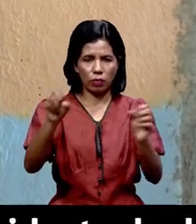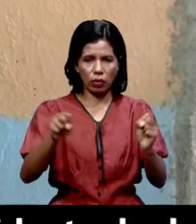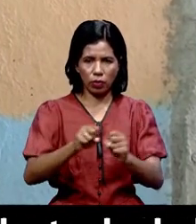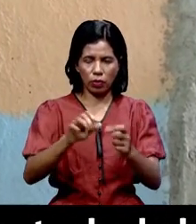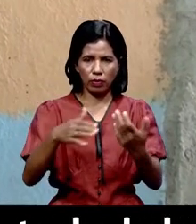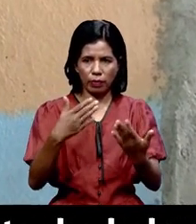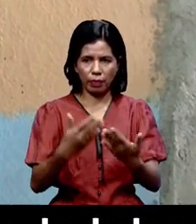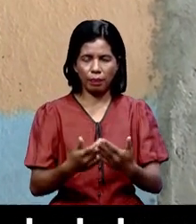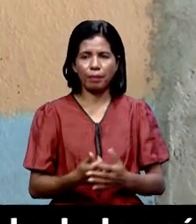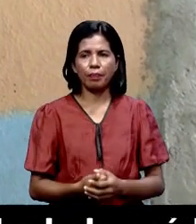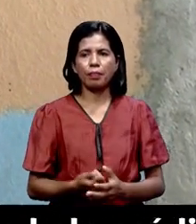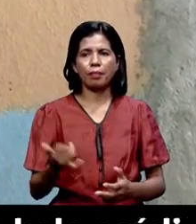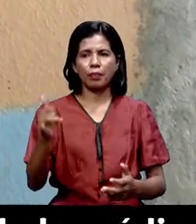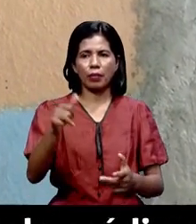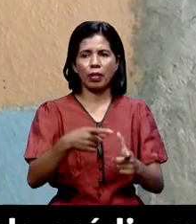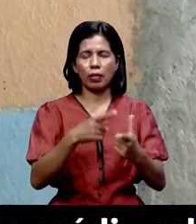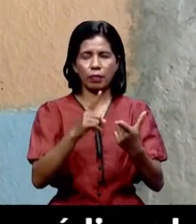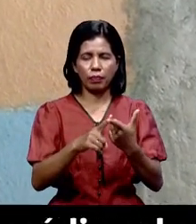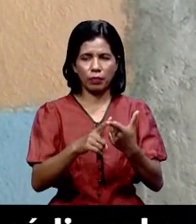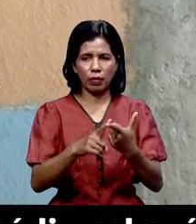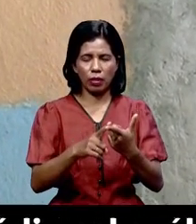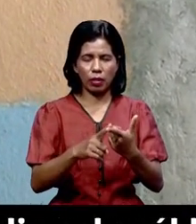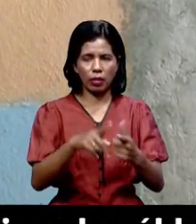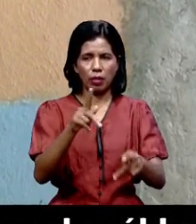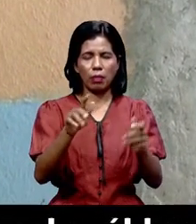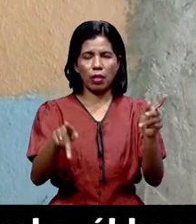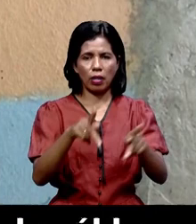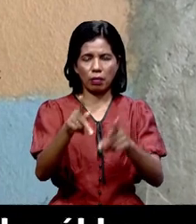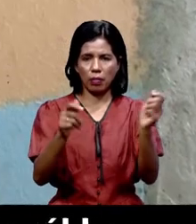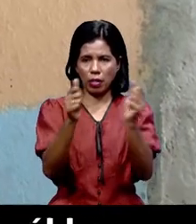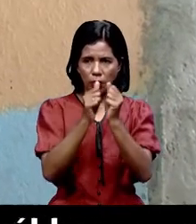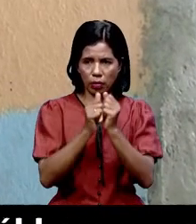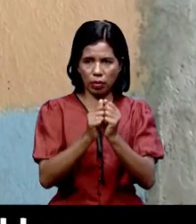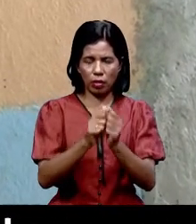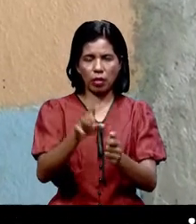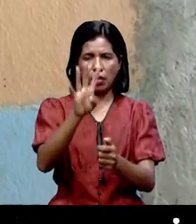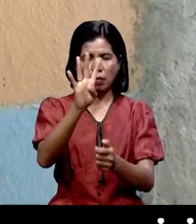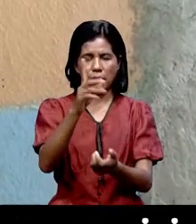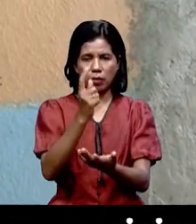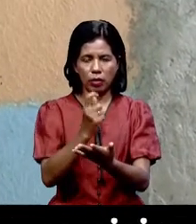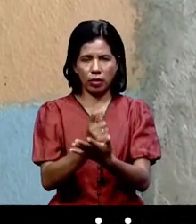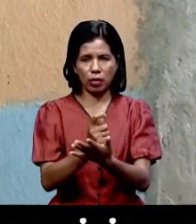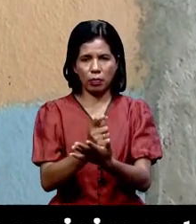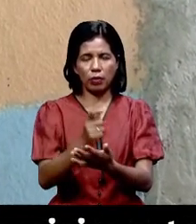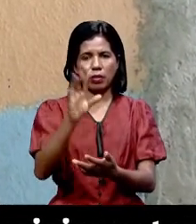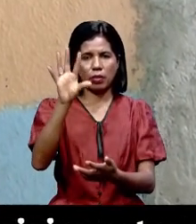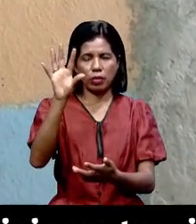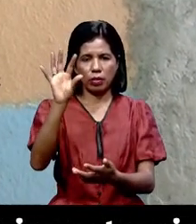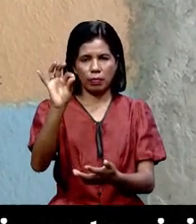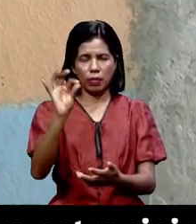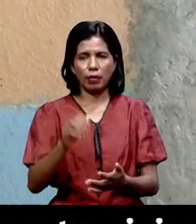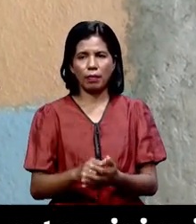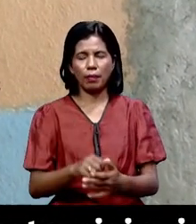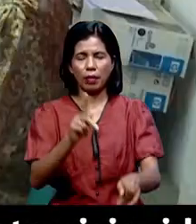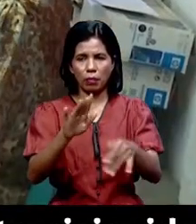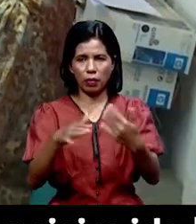íamos, e a sarani. Depois, e a sarani, e a total, e a 4090. Neve, e a composto, si, sarani,